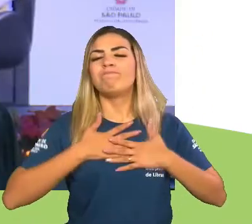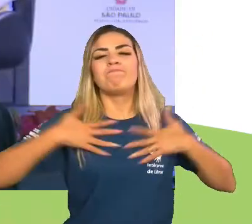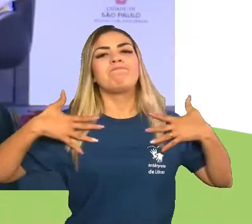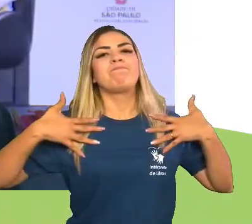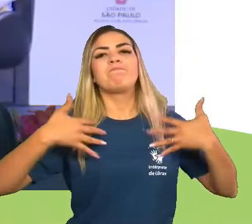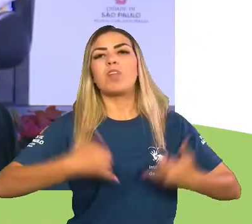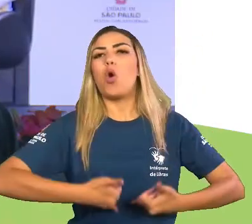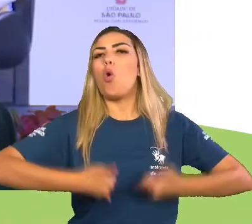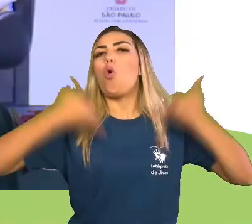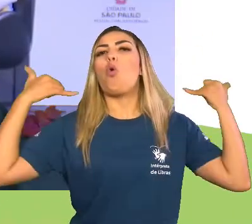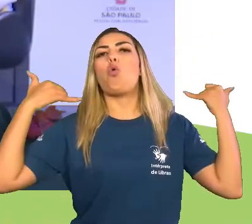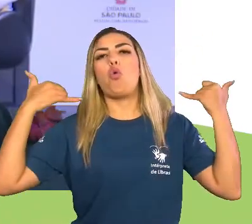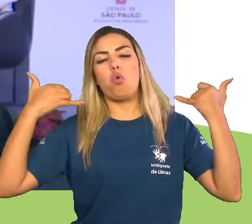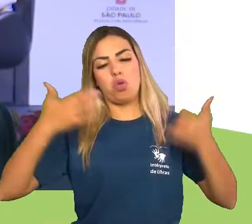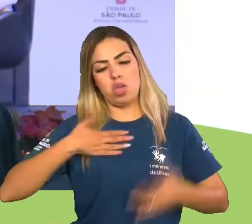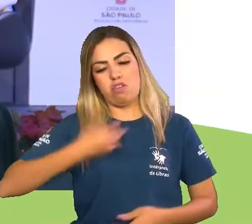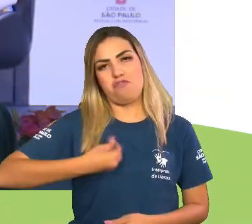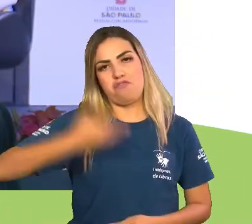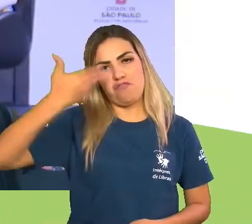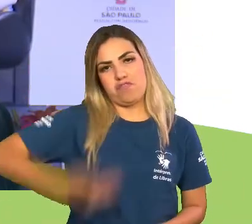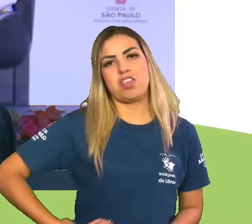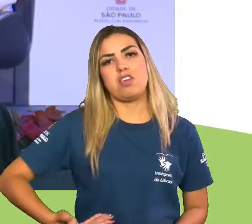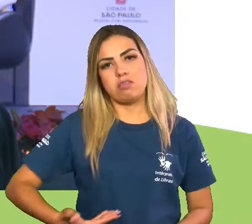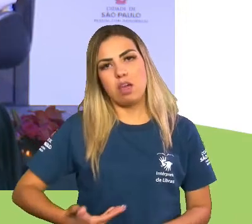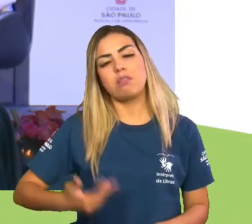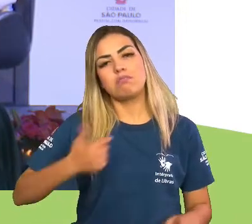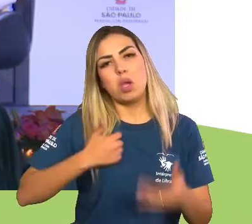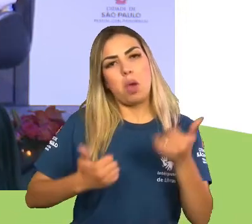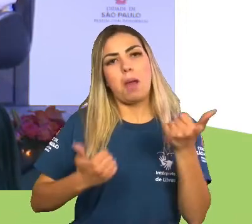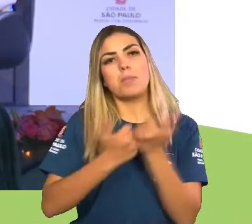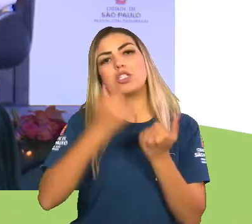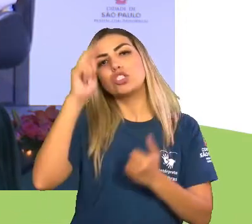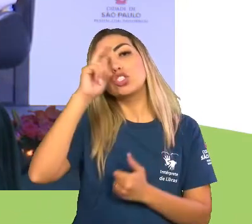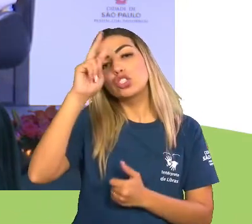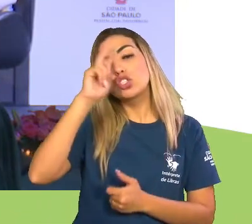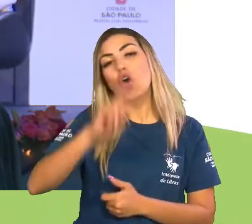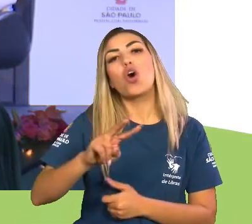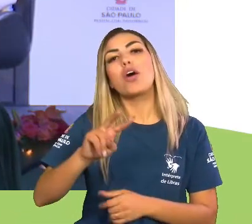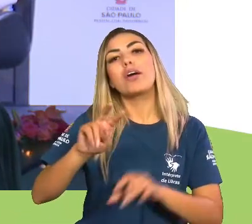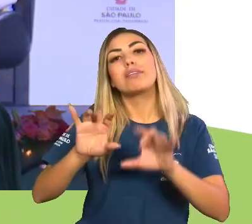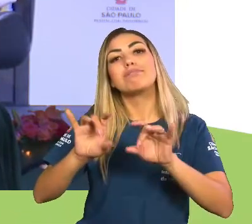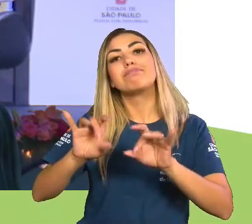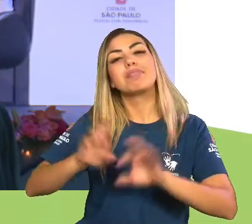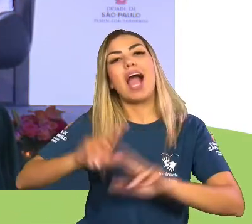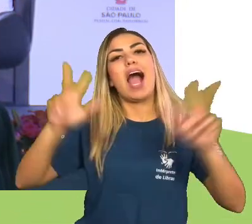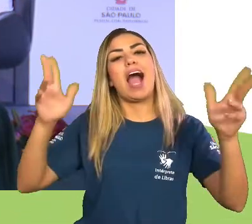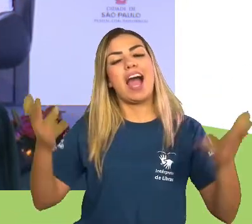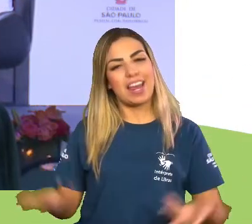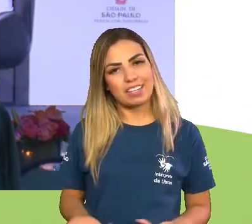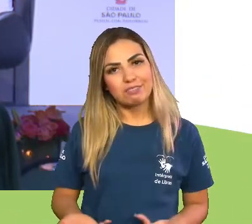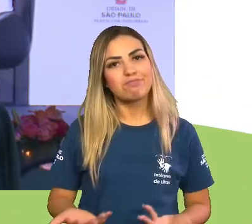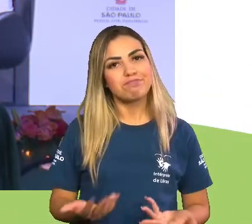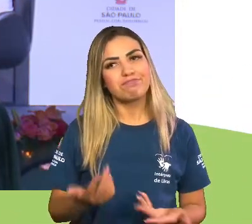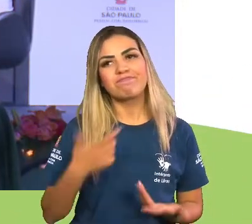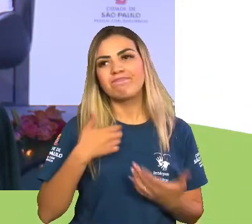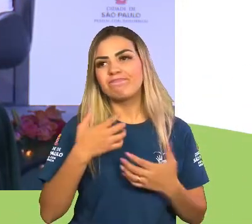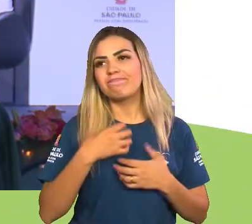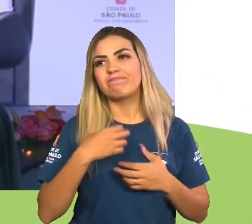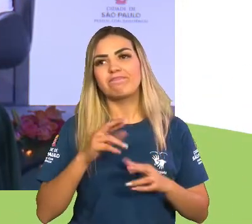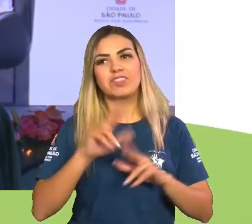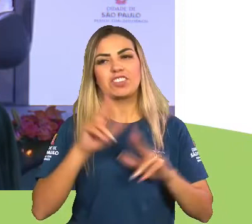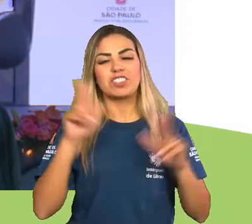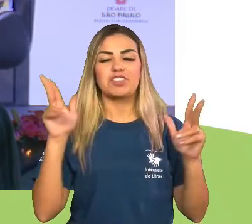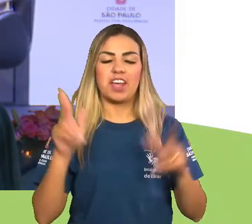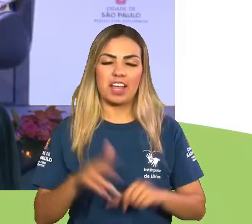aqui e fazer parte dessa história rara. Nossa. Fiquei à vontade para aplaudir. Família nossa, eu sou dessa